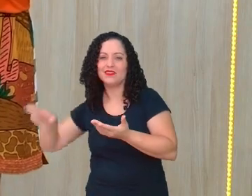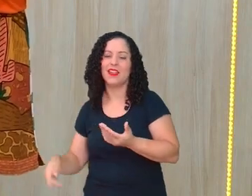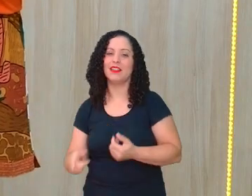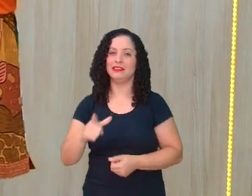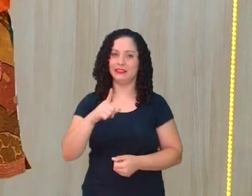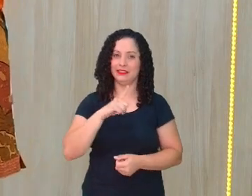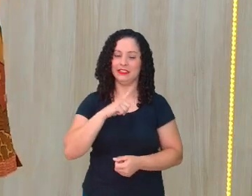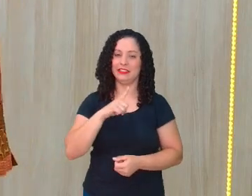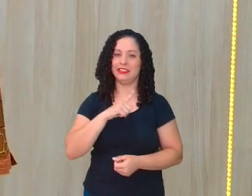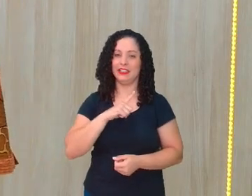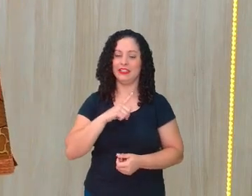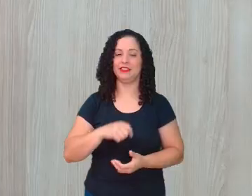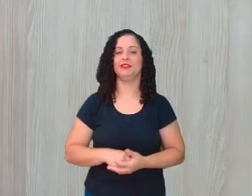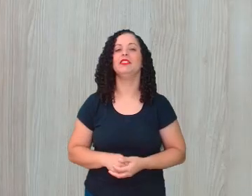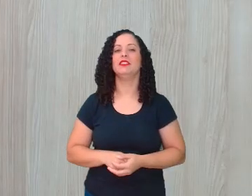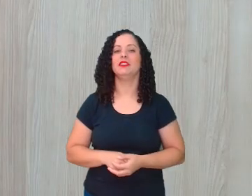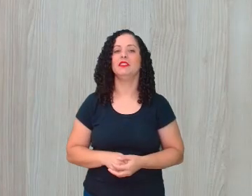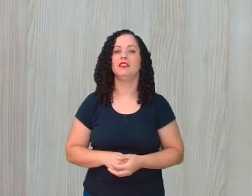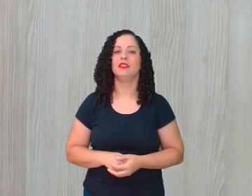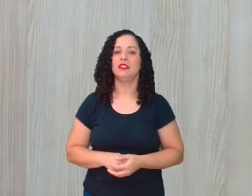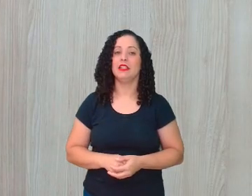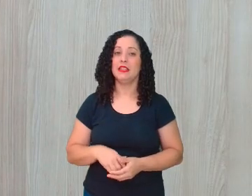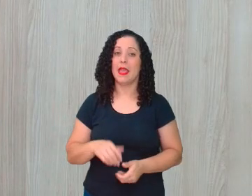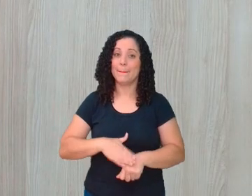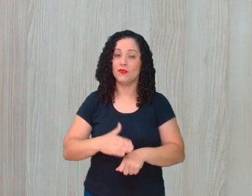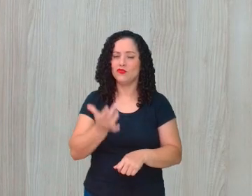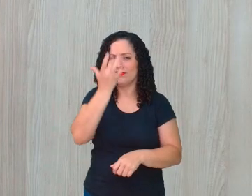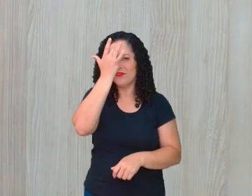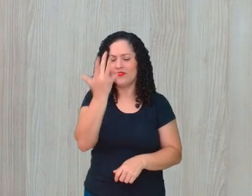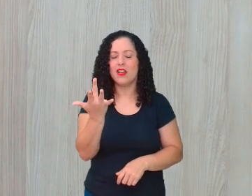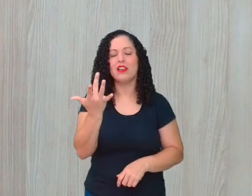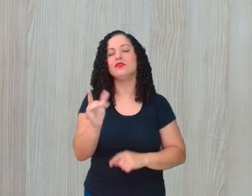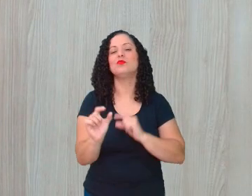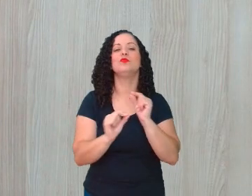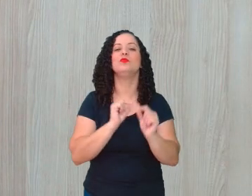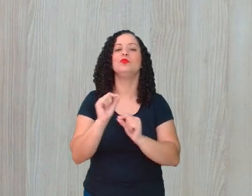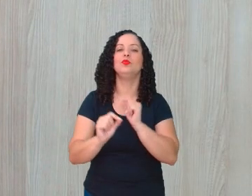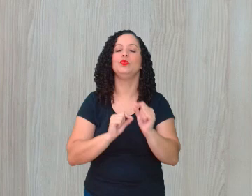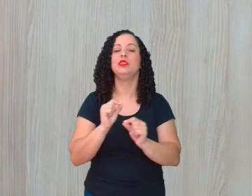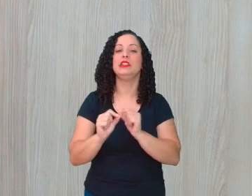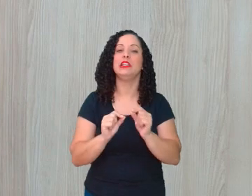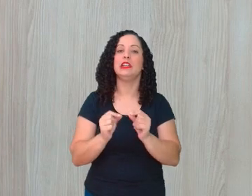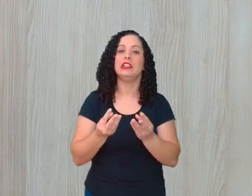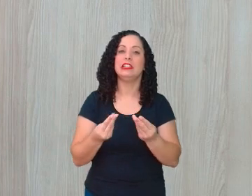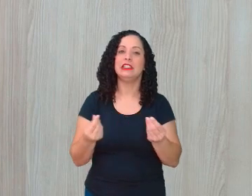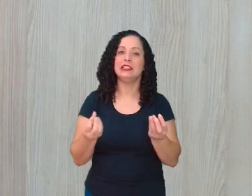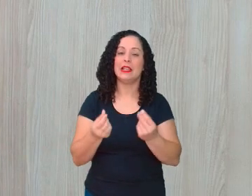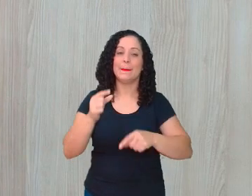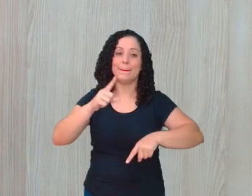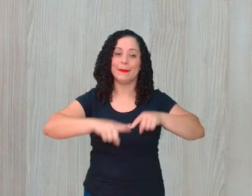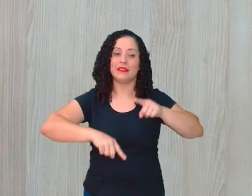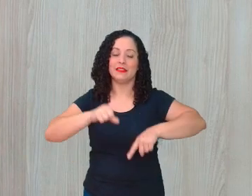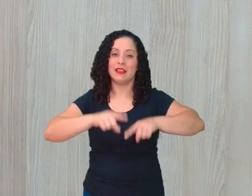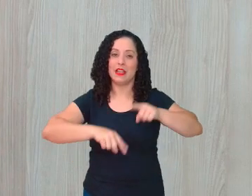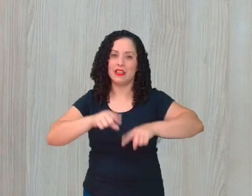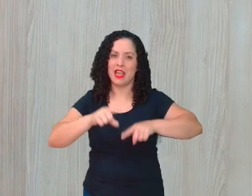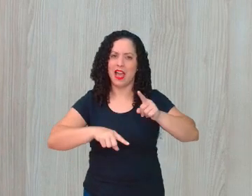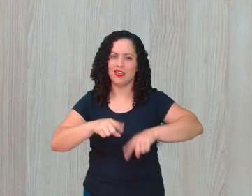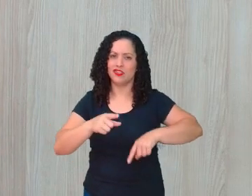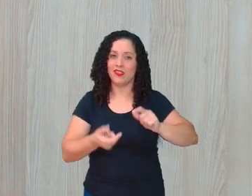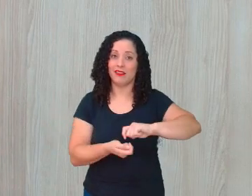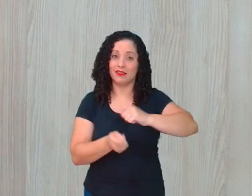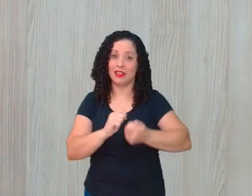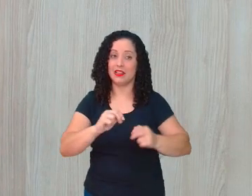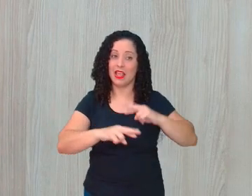diversidade. E eles, inclusive, são mais fáceis da gente poder fazer aqueles instrumentos com materiais alternativos, também, né?